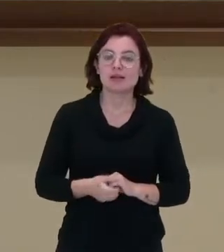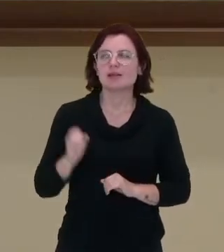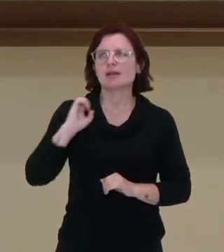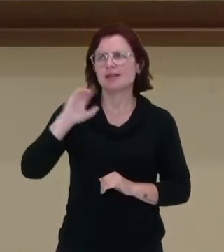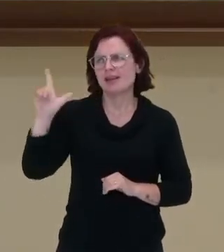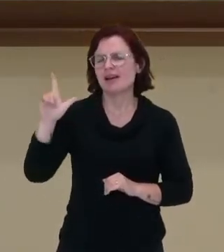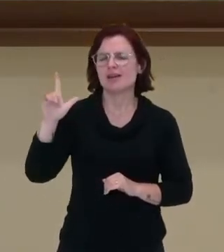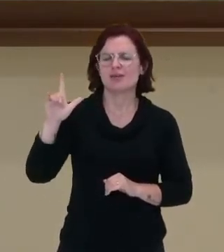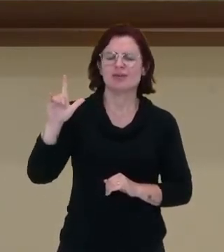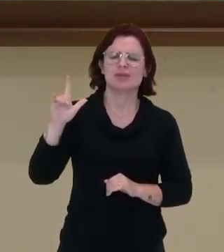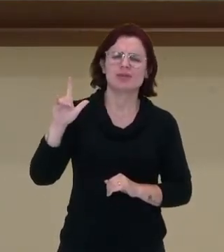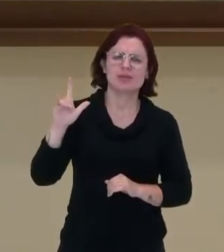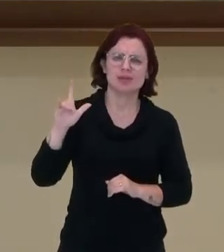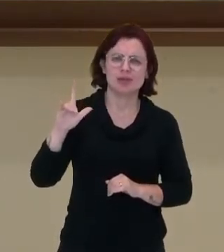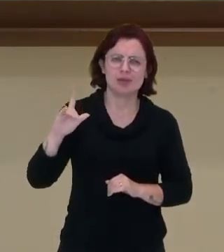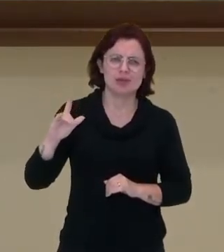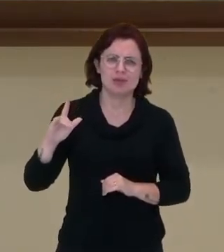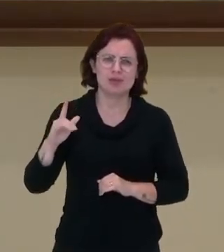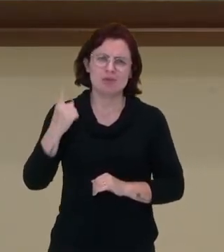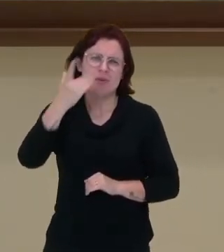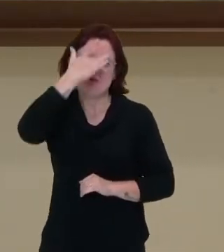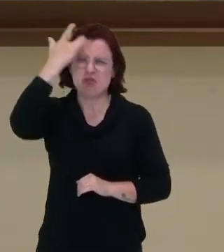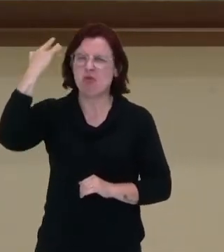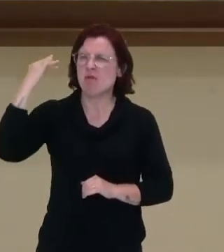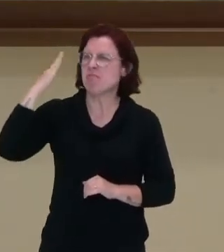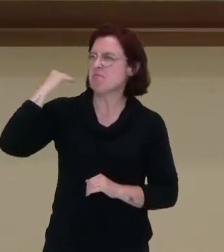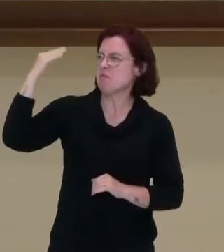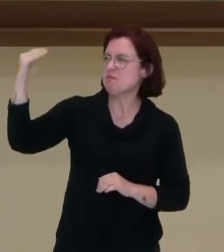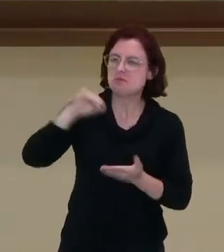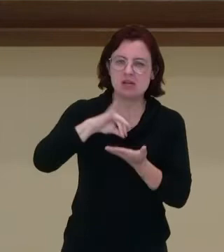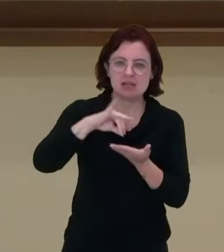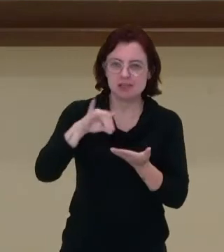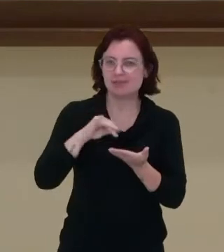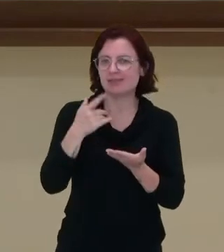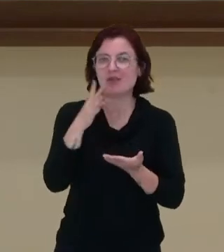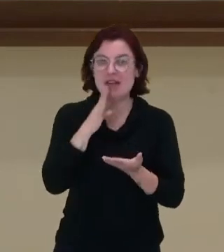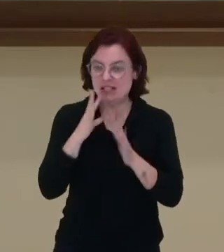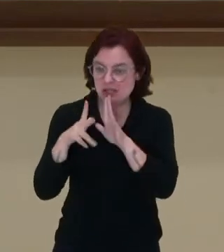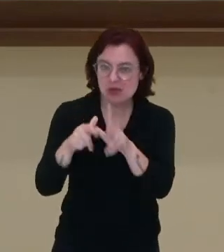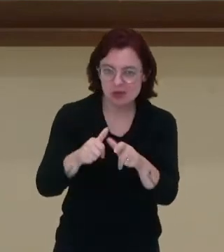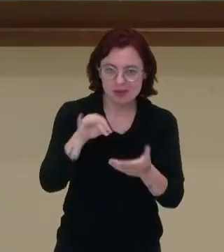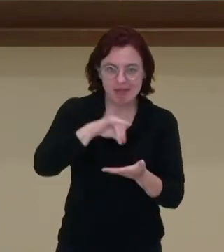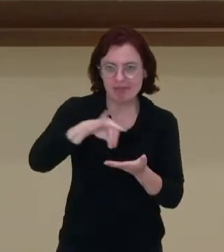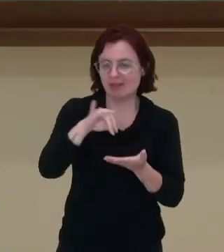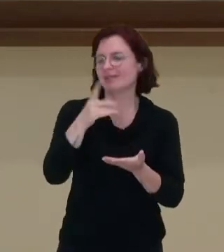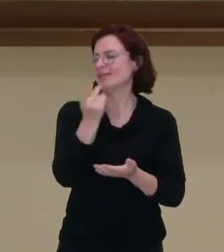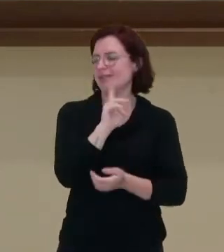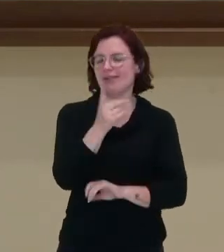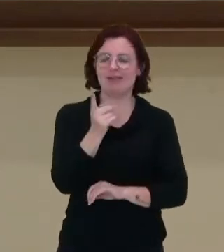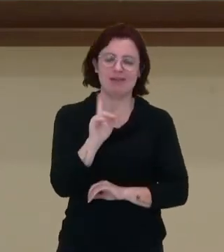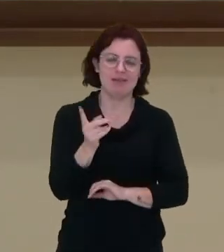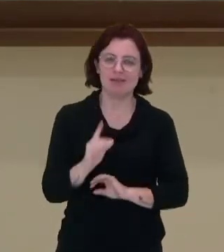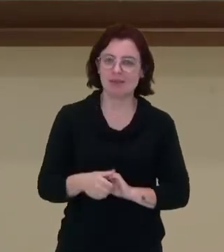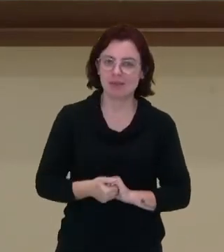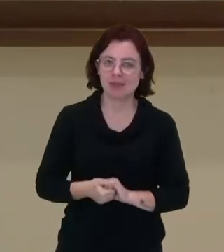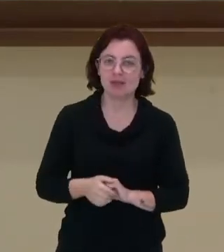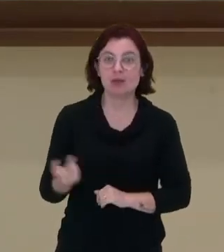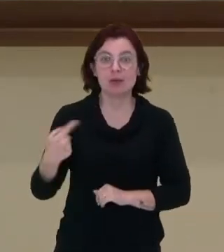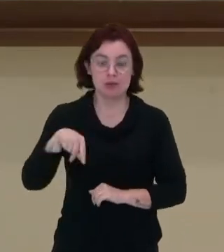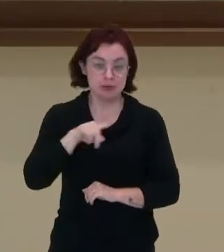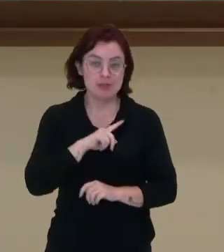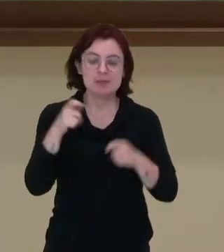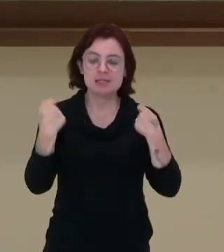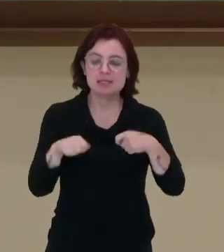que nenhum, mesmo um grande mestre de xadrez, vai conhecer todas essas possibilidades. O que a gente tem